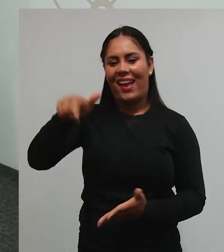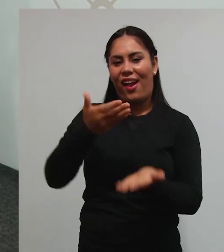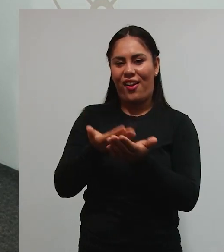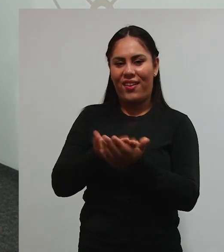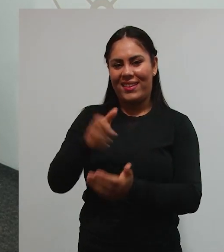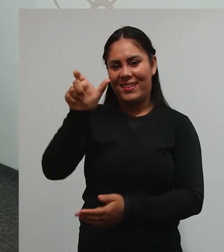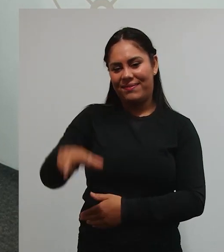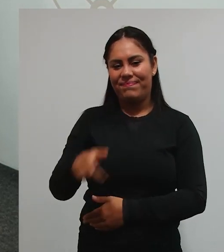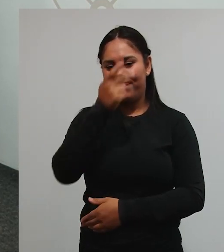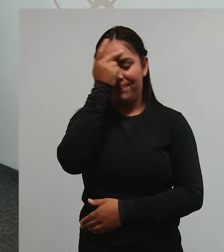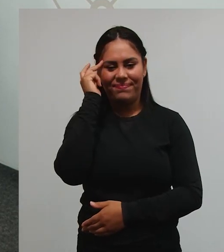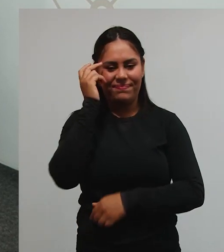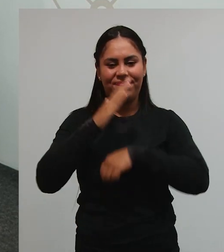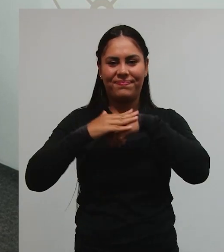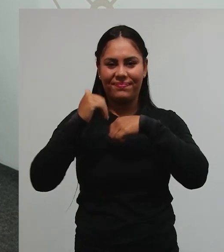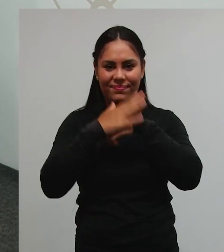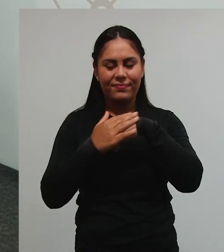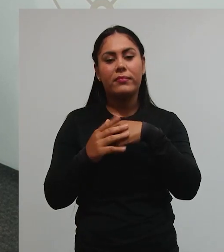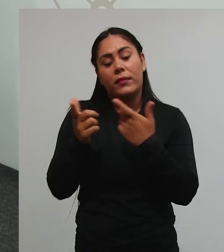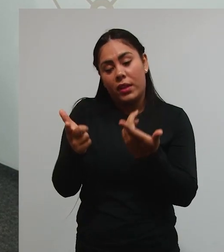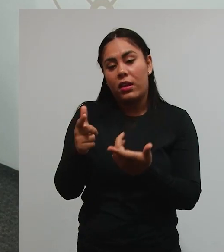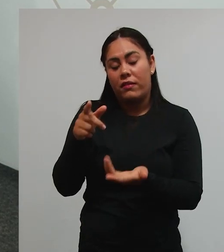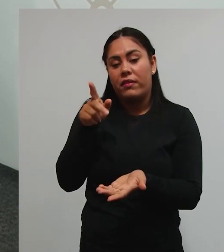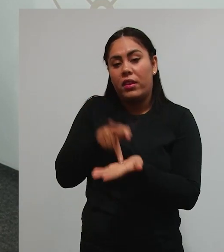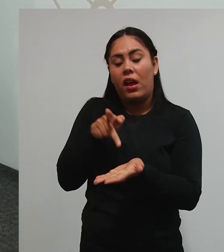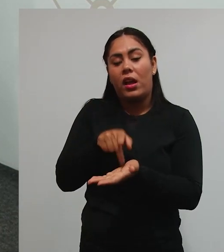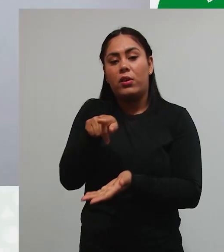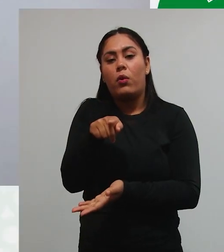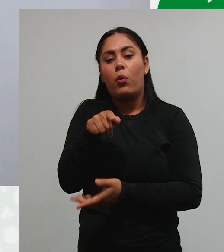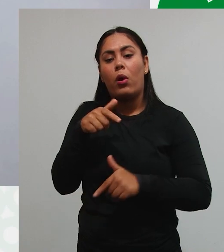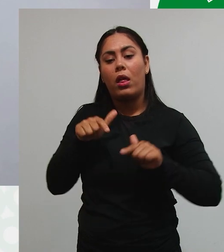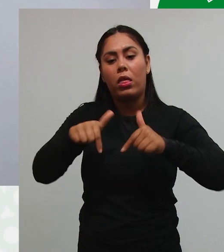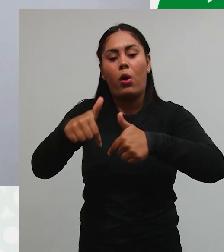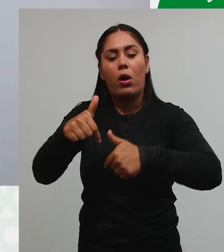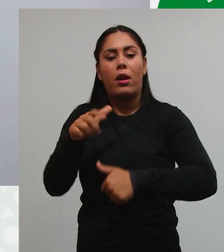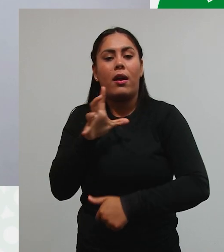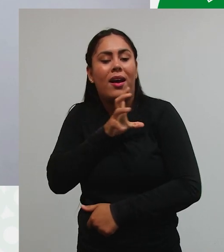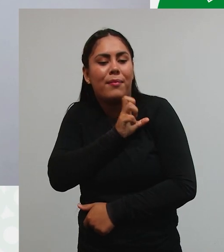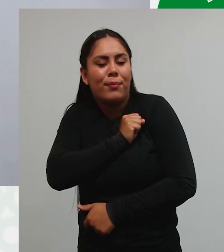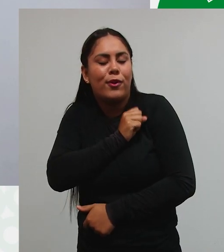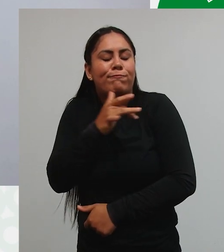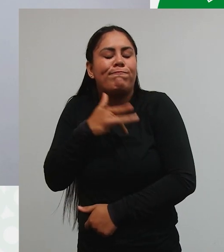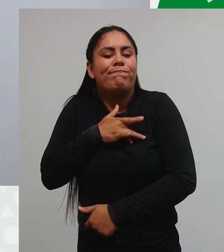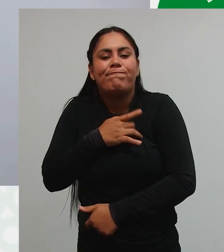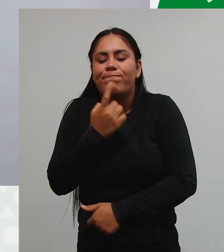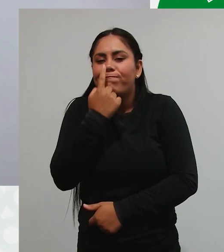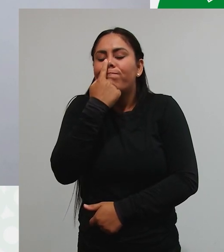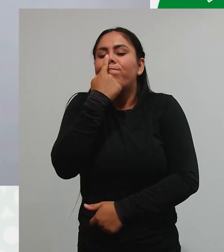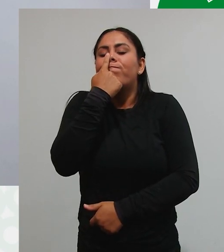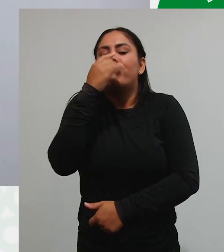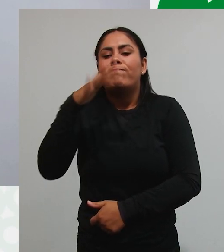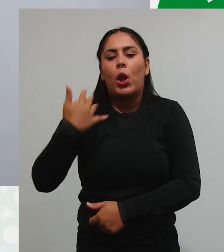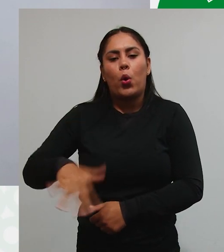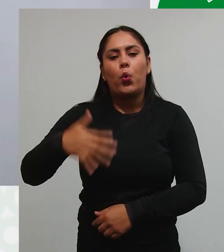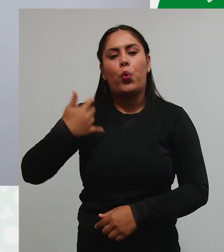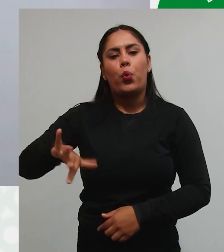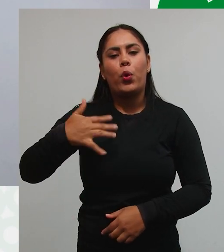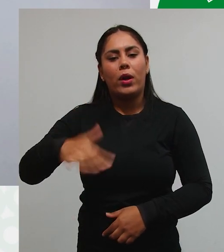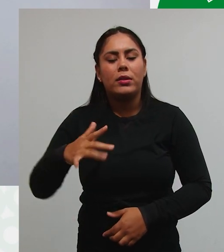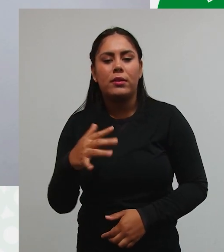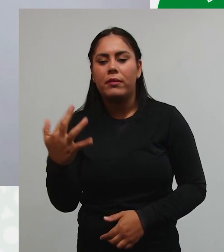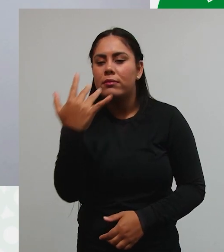ensino médio. E aí, nesses momentos, a presença da Janete é fantástica, porque aí ela anima,